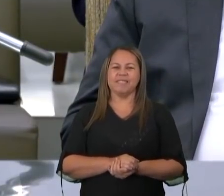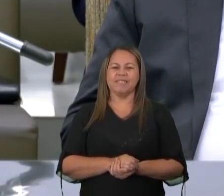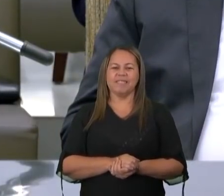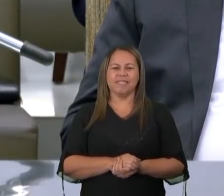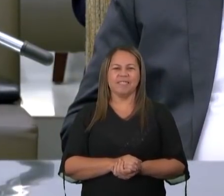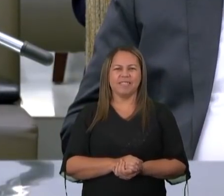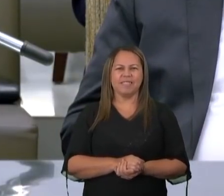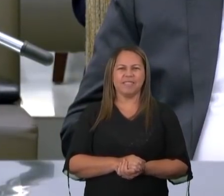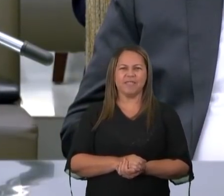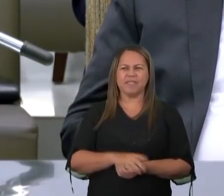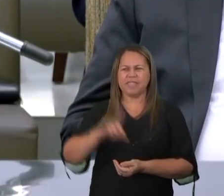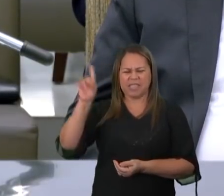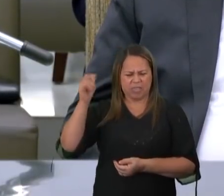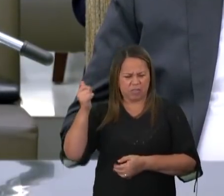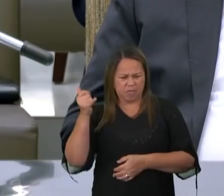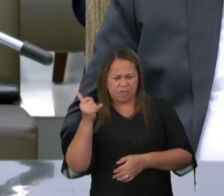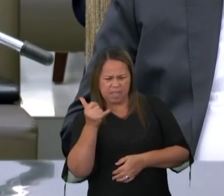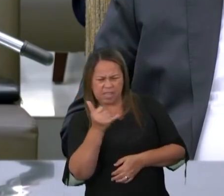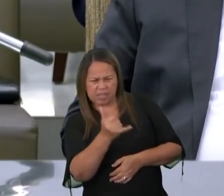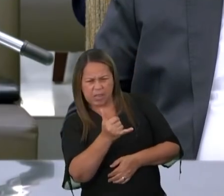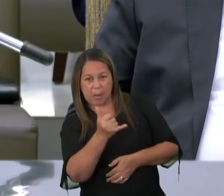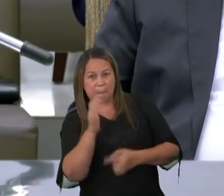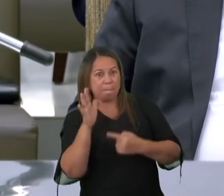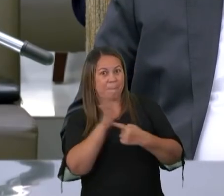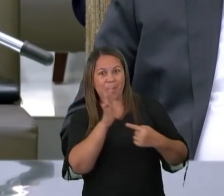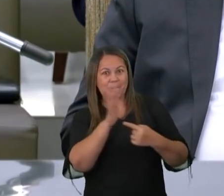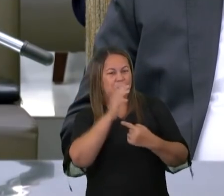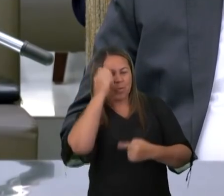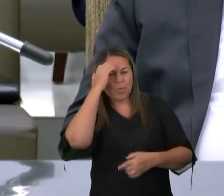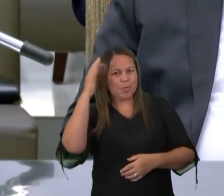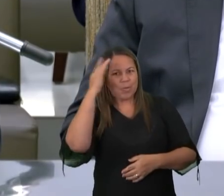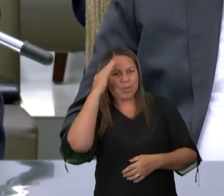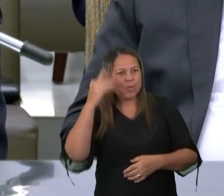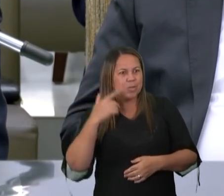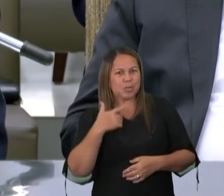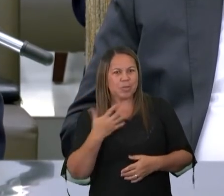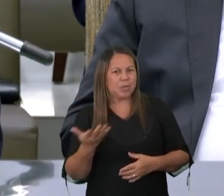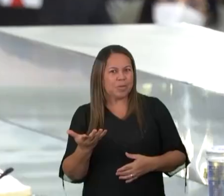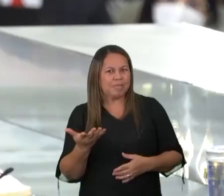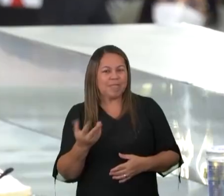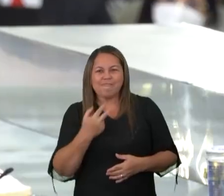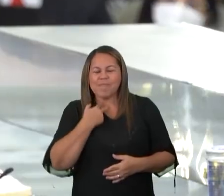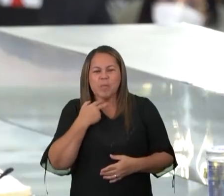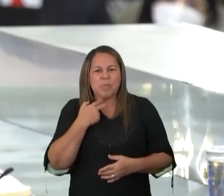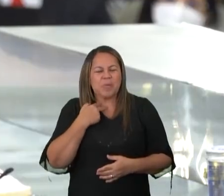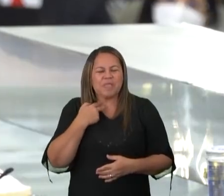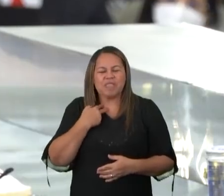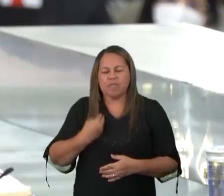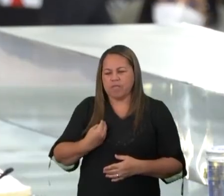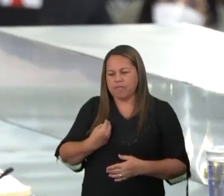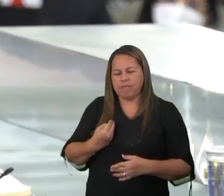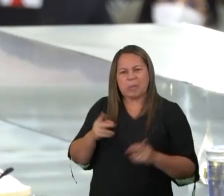Deus falando com ele, se revelando a ele, mostrando sonhos, irmãos, sem poder nem sequer viver pacificamente.